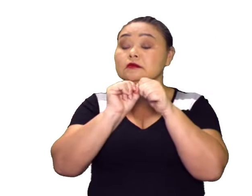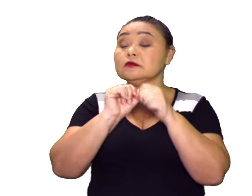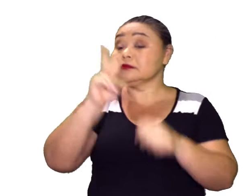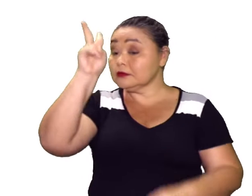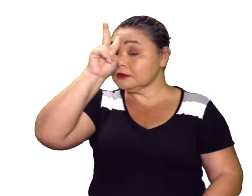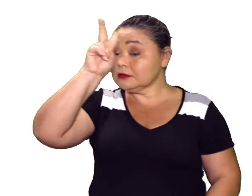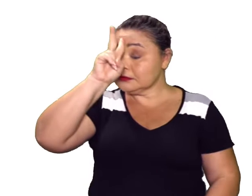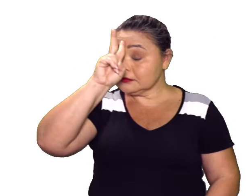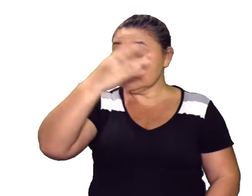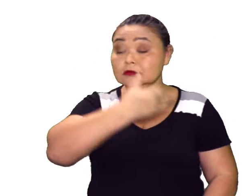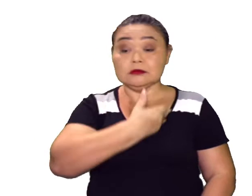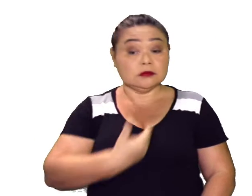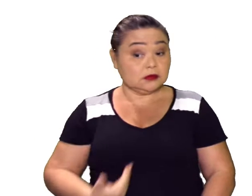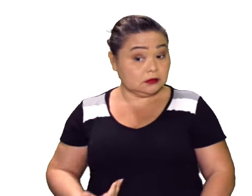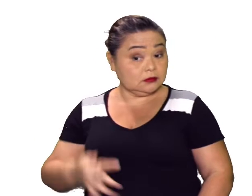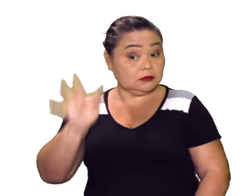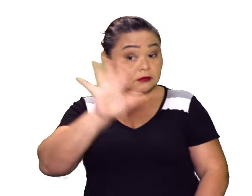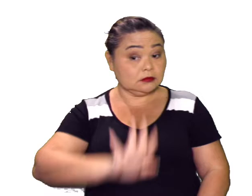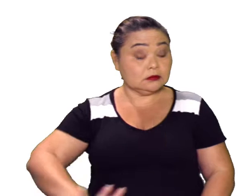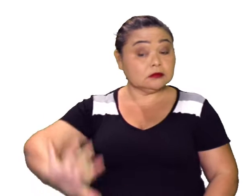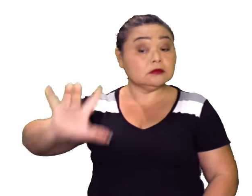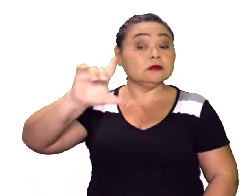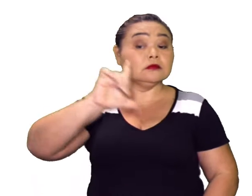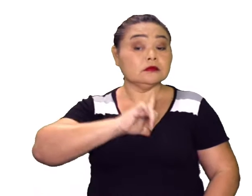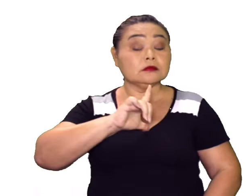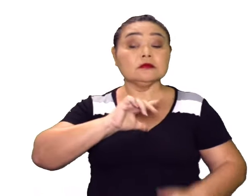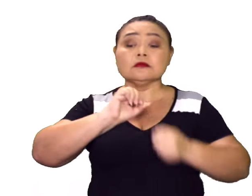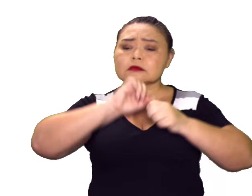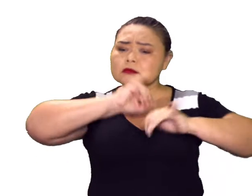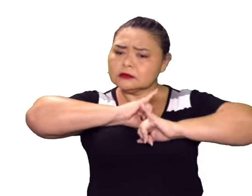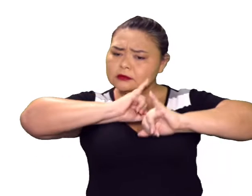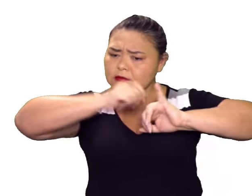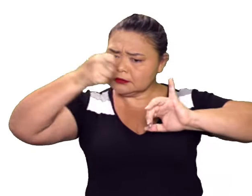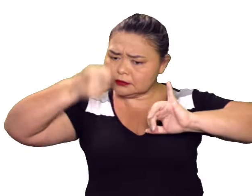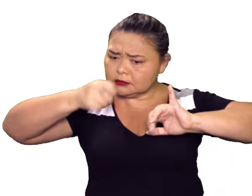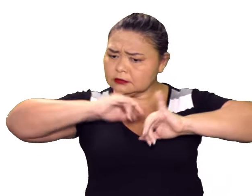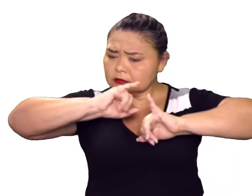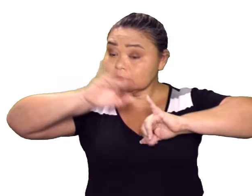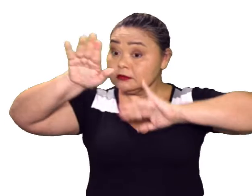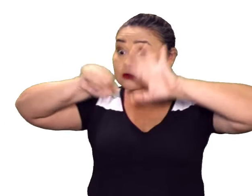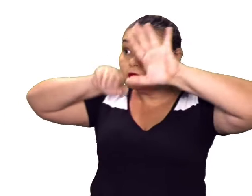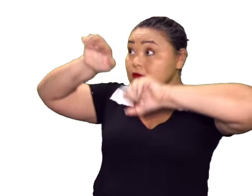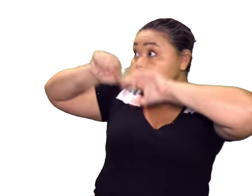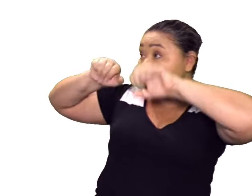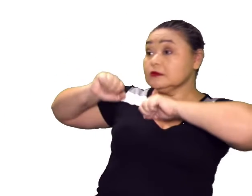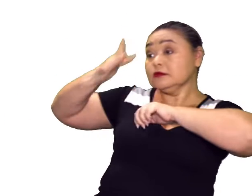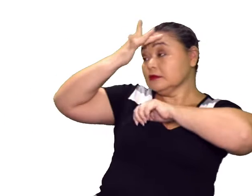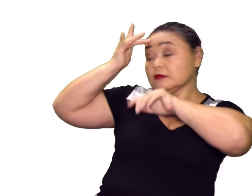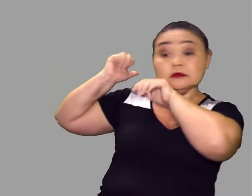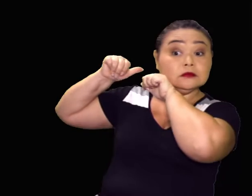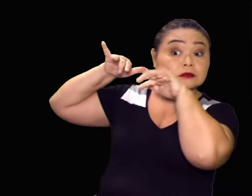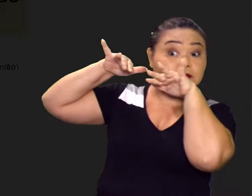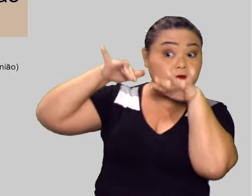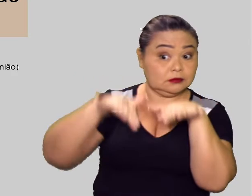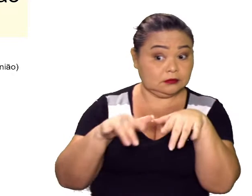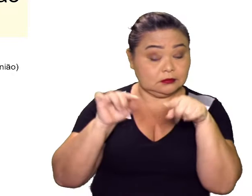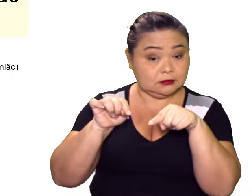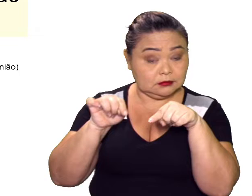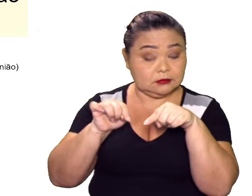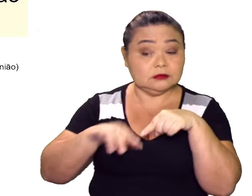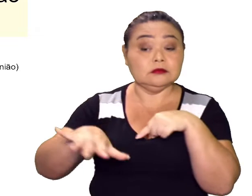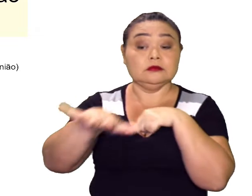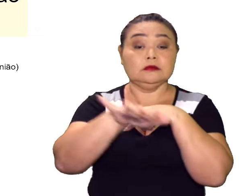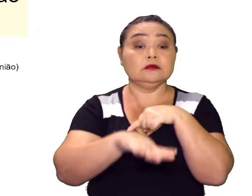federal criou mecanismos de propaganda intensa para trazer essa população de nordestinos para